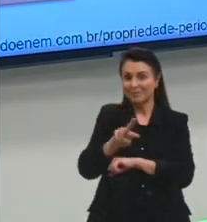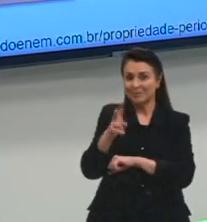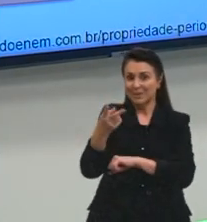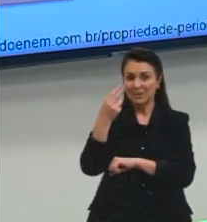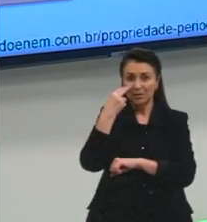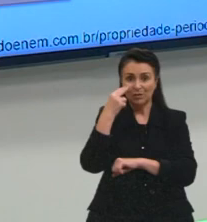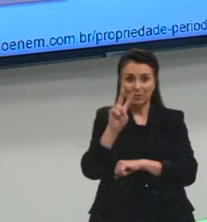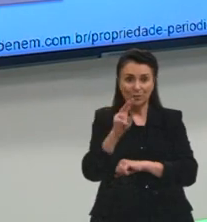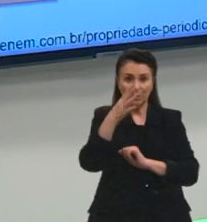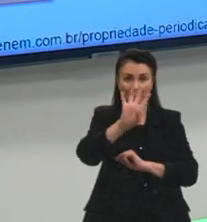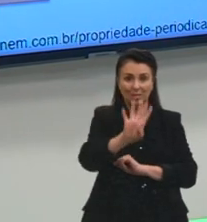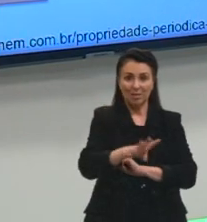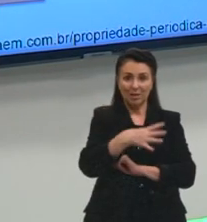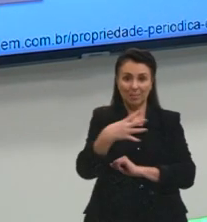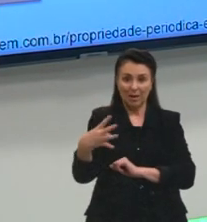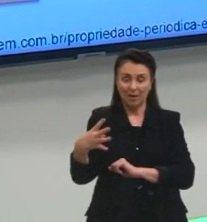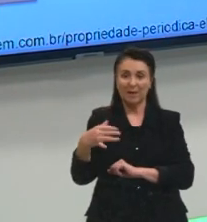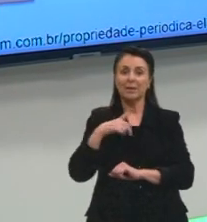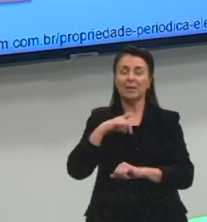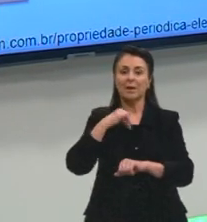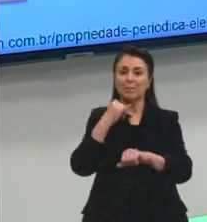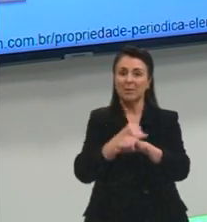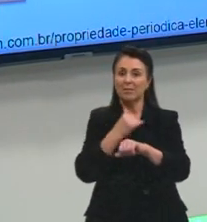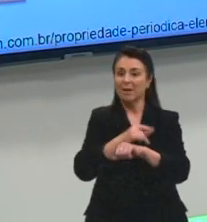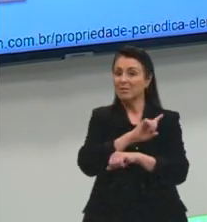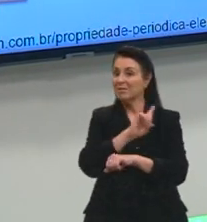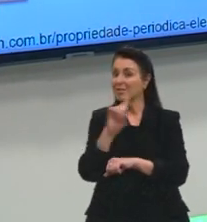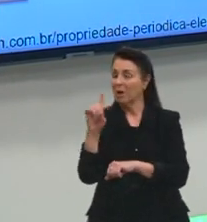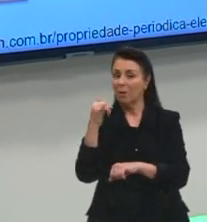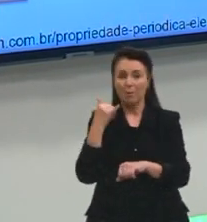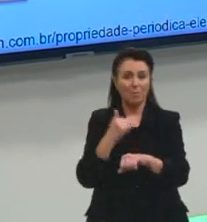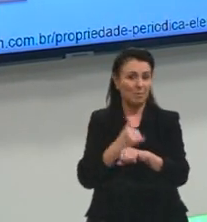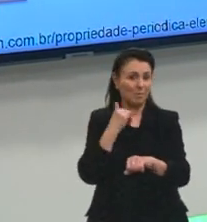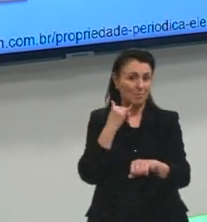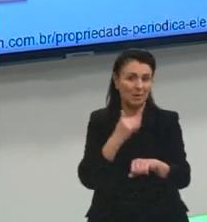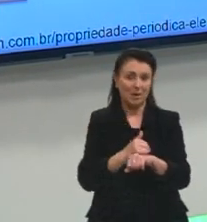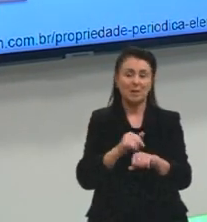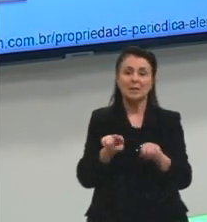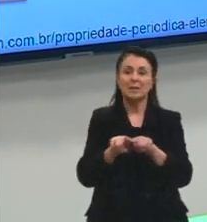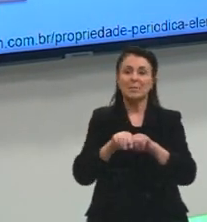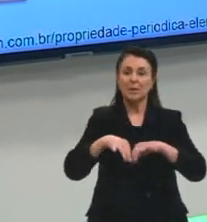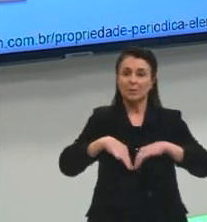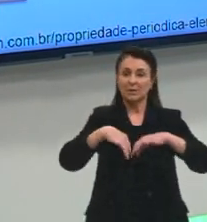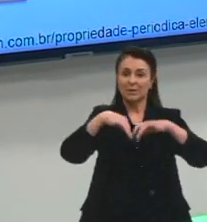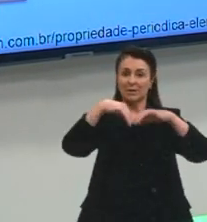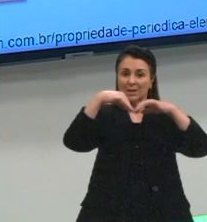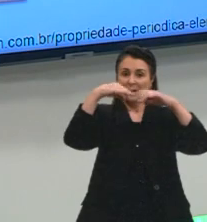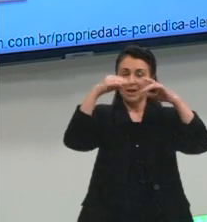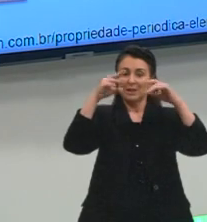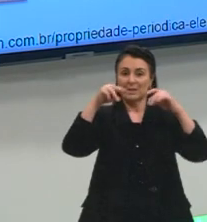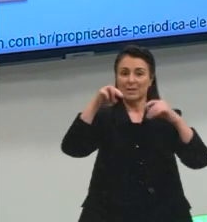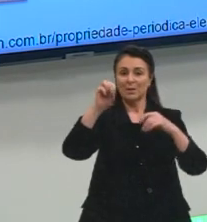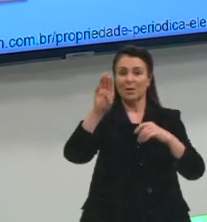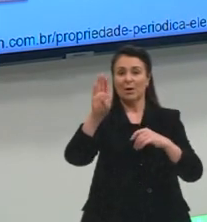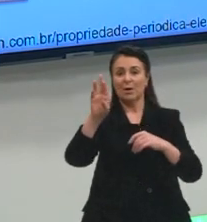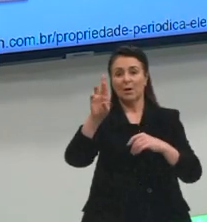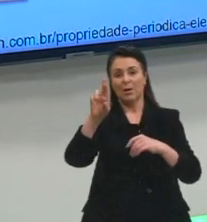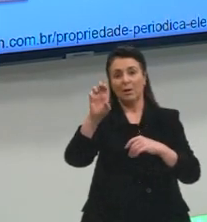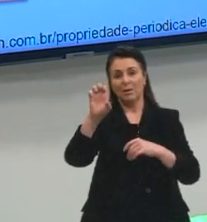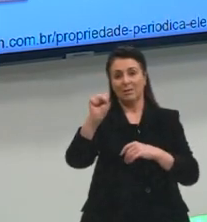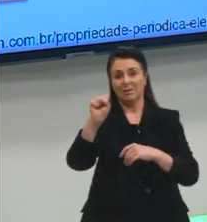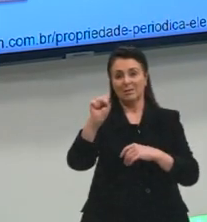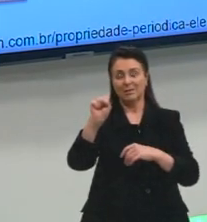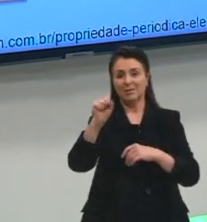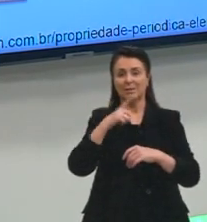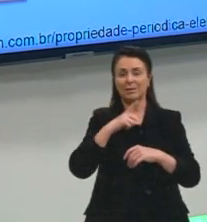tabela né que a tabela é dividida entre metais e ametais e Claros os gases nobres né mas os metais são os opostos os